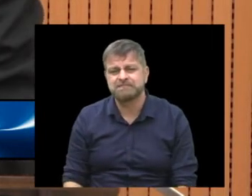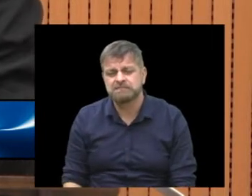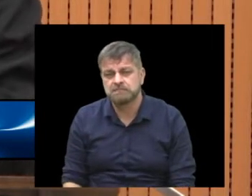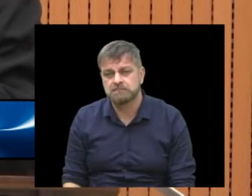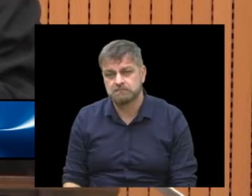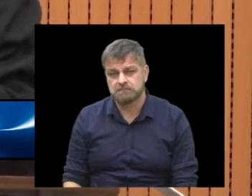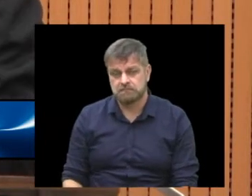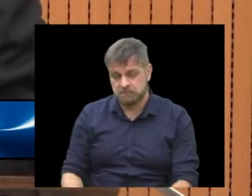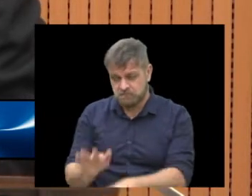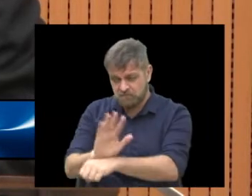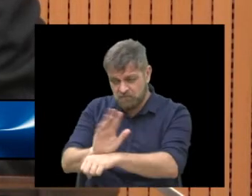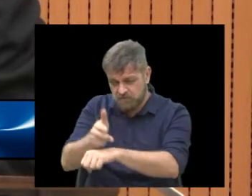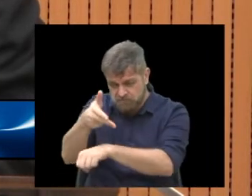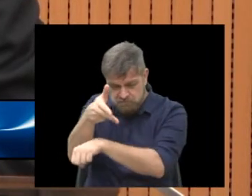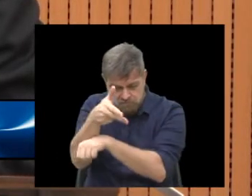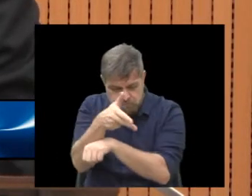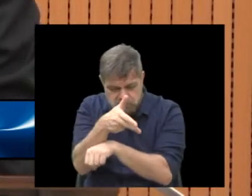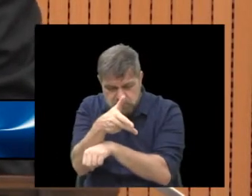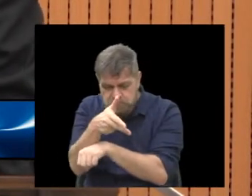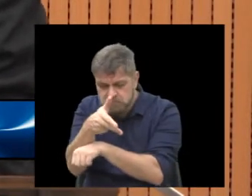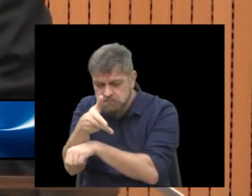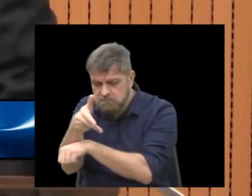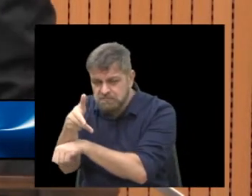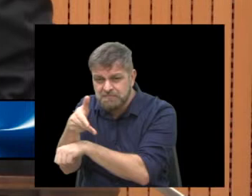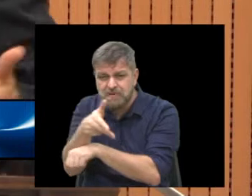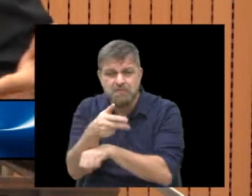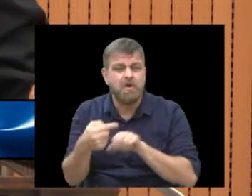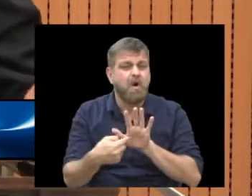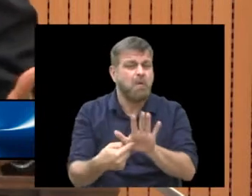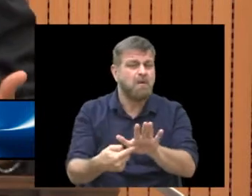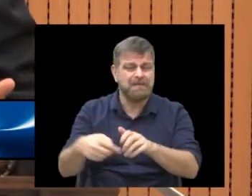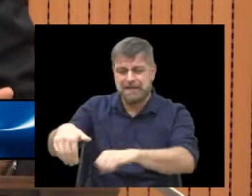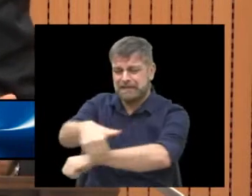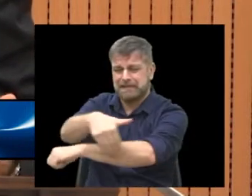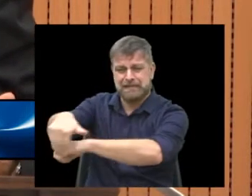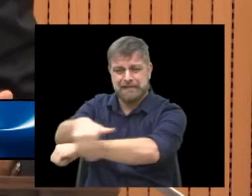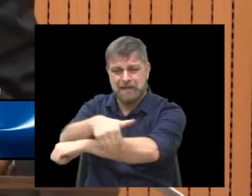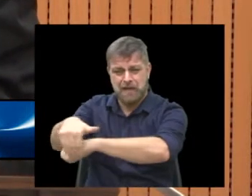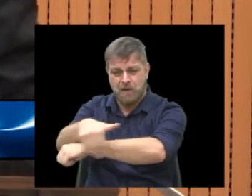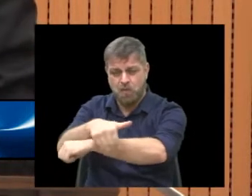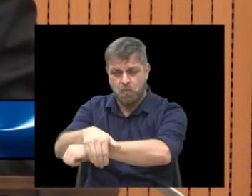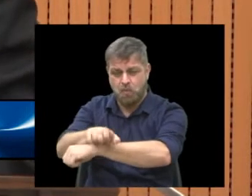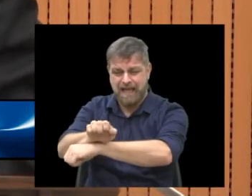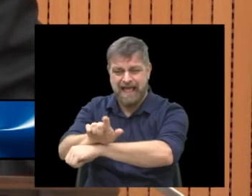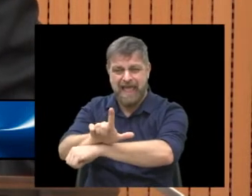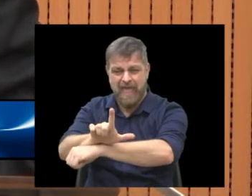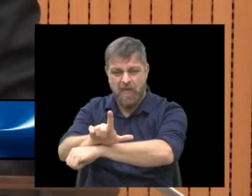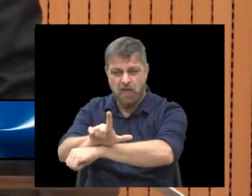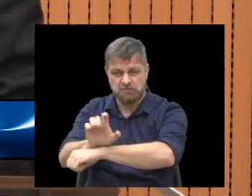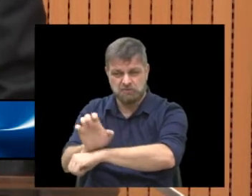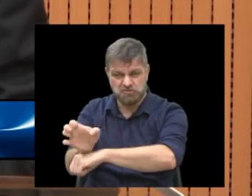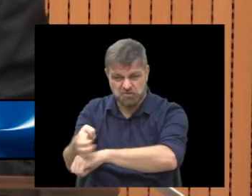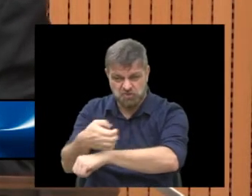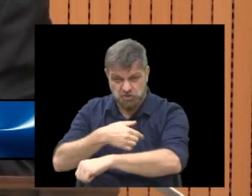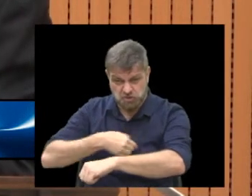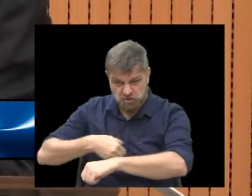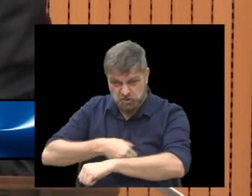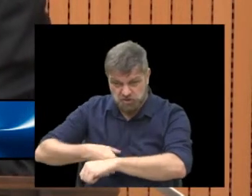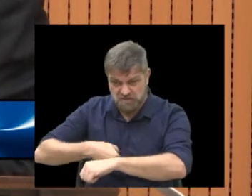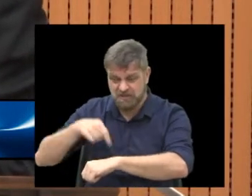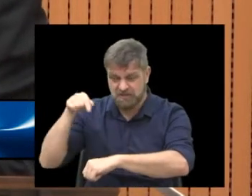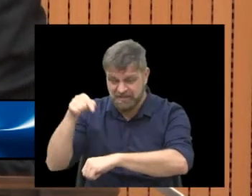Eles fizeram um vídeo mostrando a situação da rua El Tigre, após as chuvas